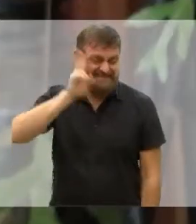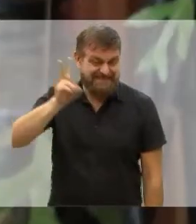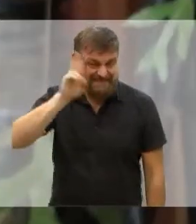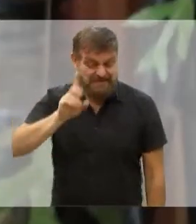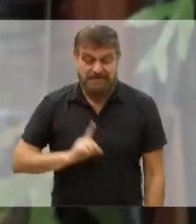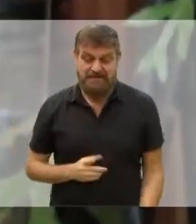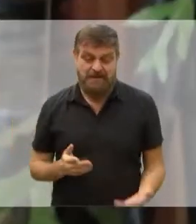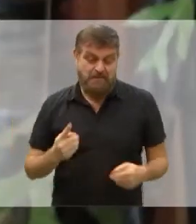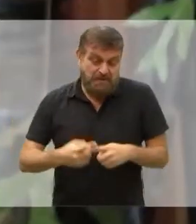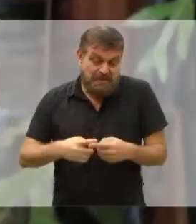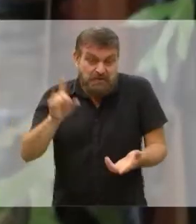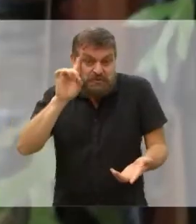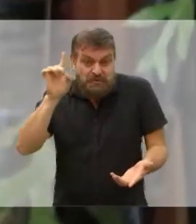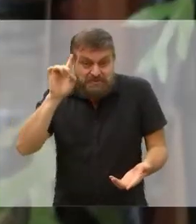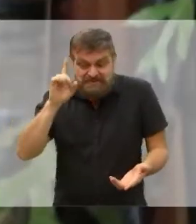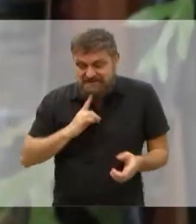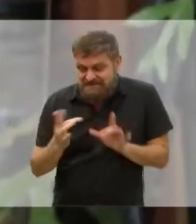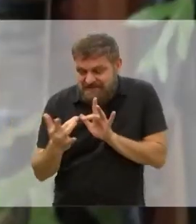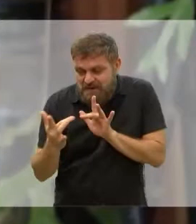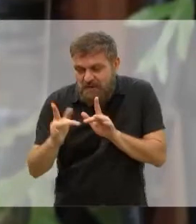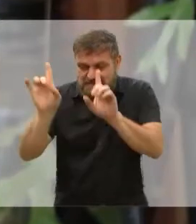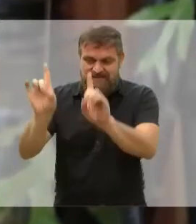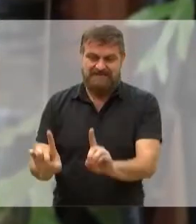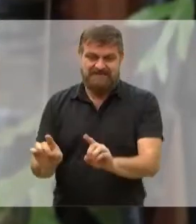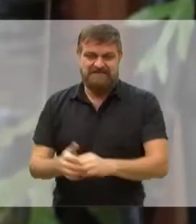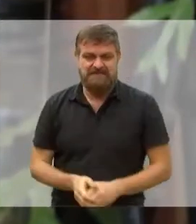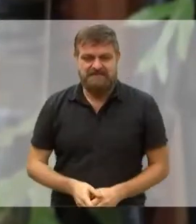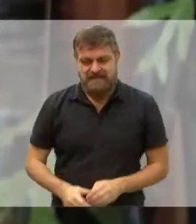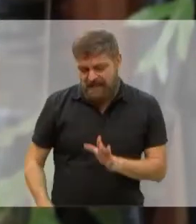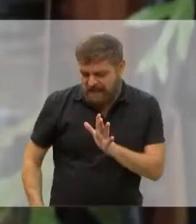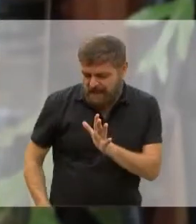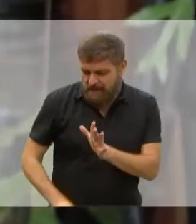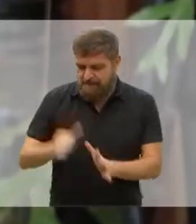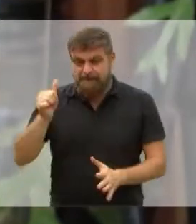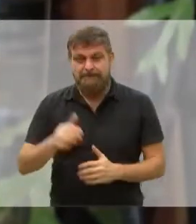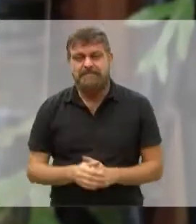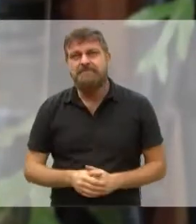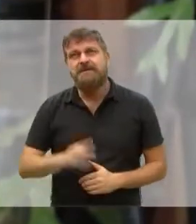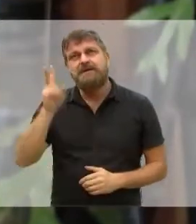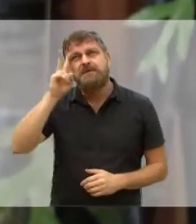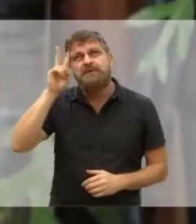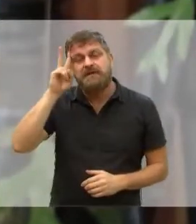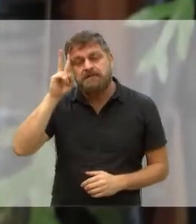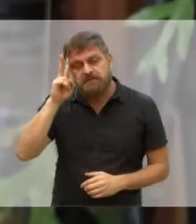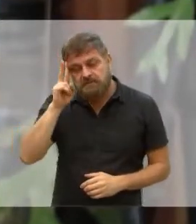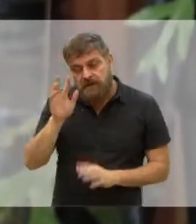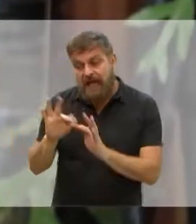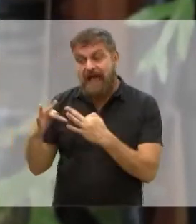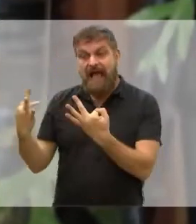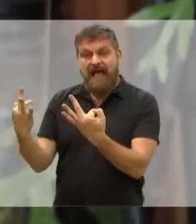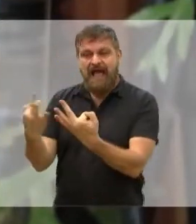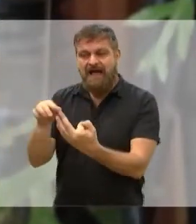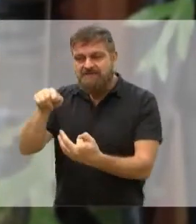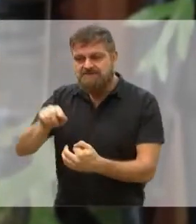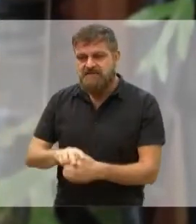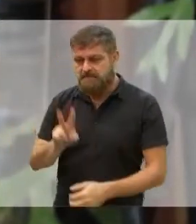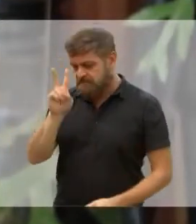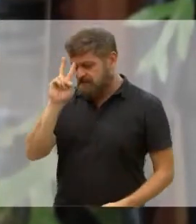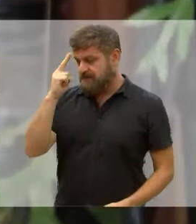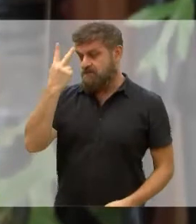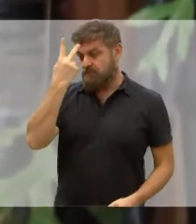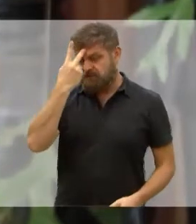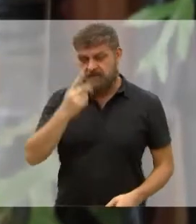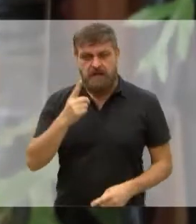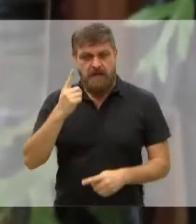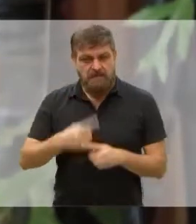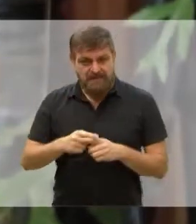a dia é assim, né? Mas eu acho que a principal transformação que a gente tem é do olhar da família, né? Porque